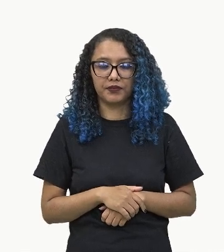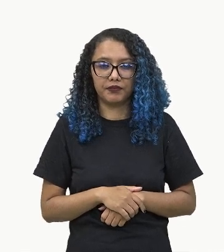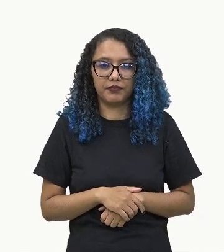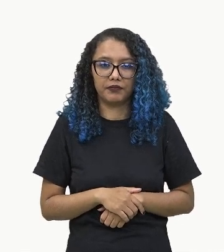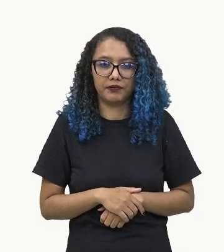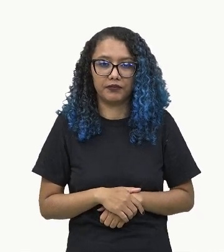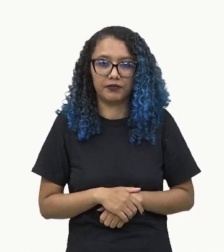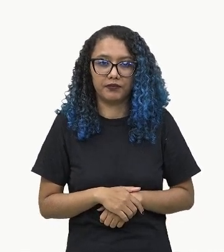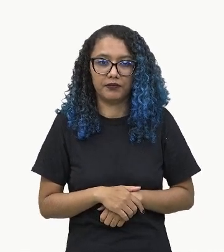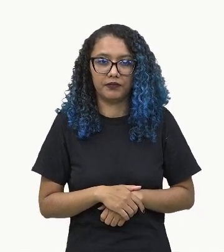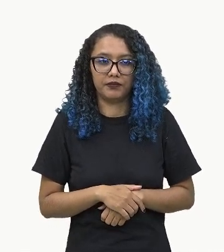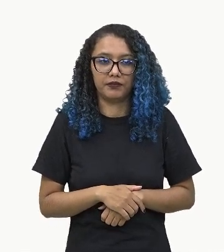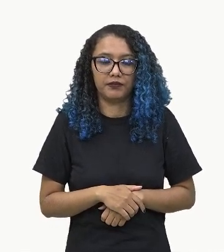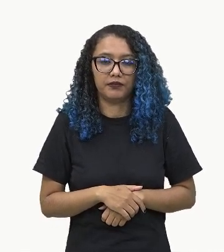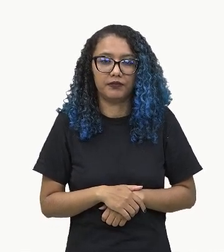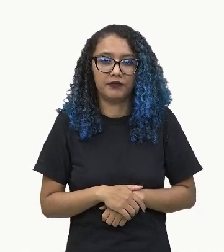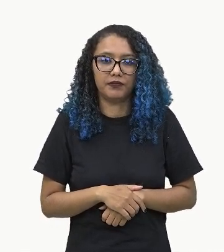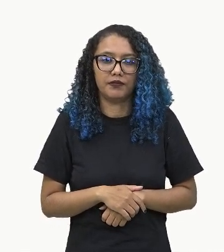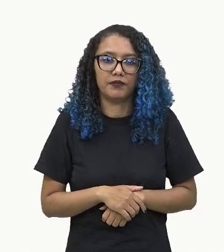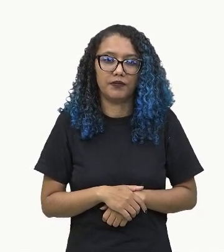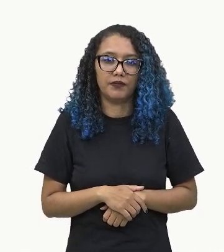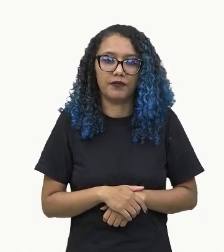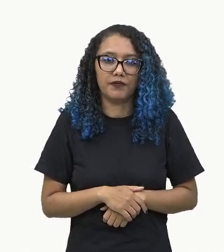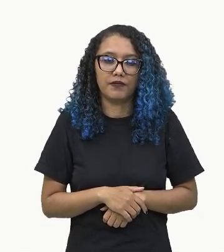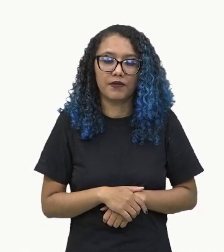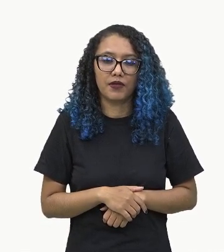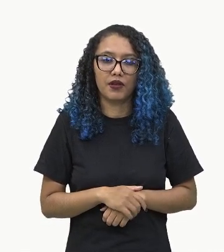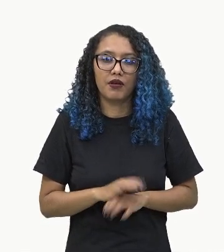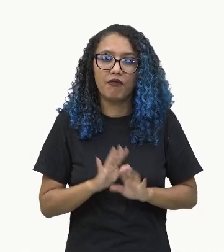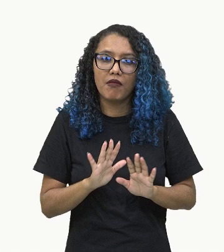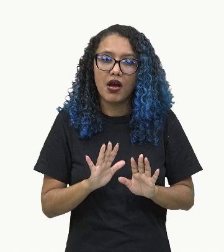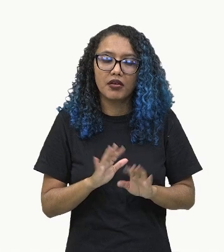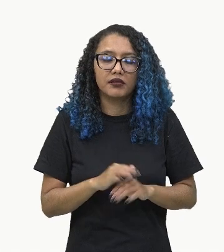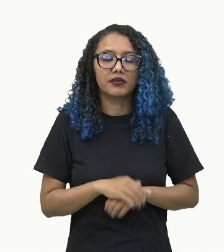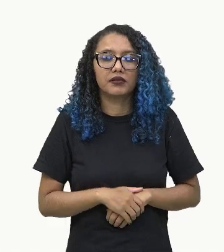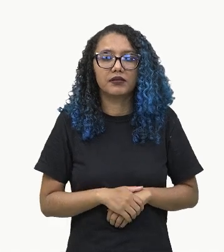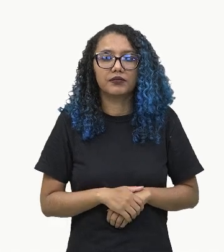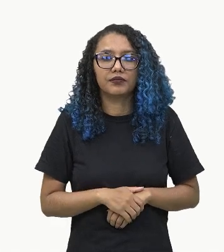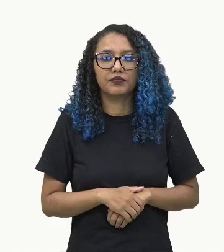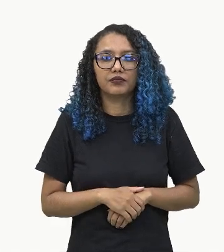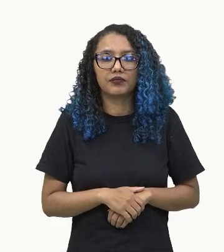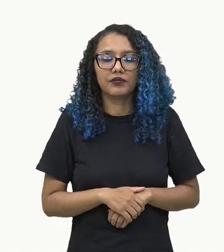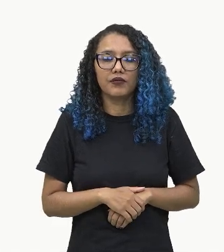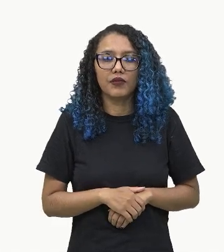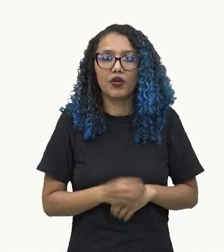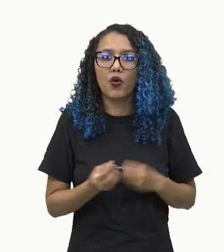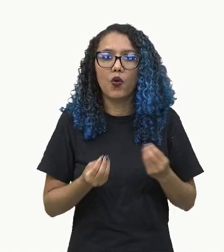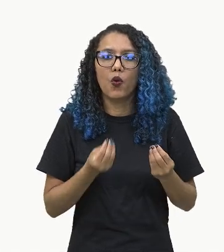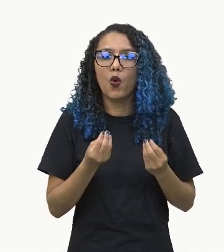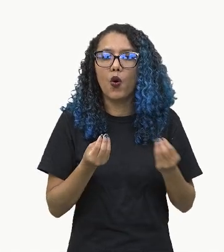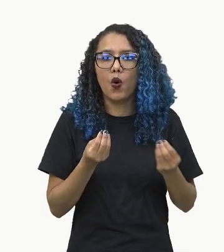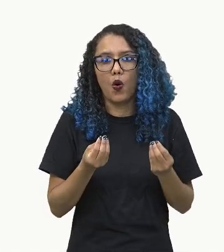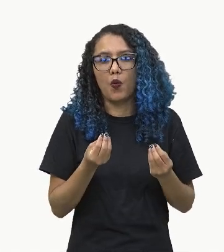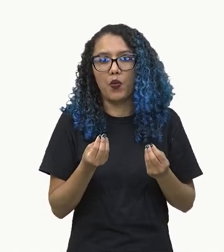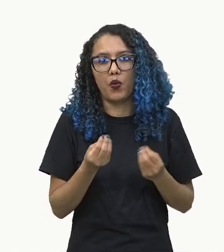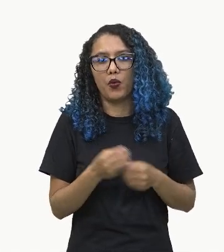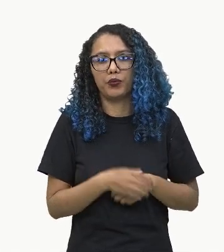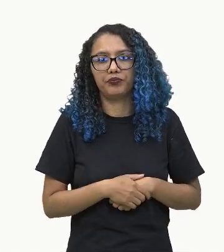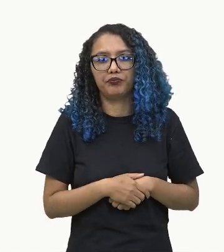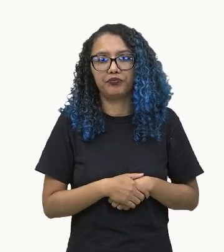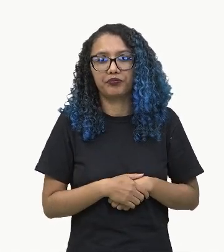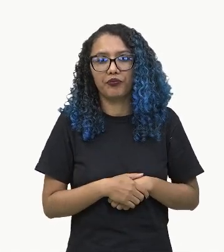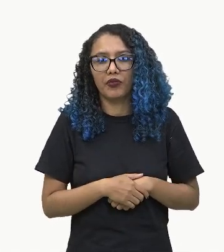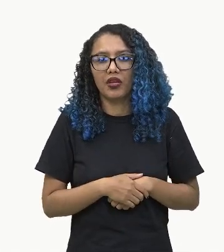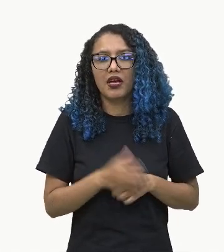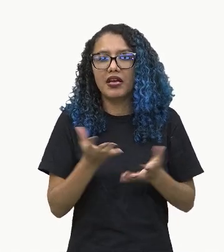Certo? Tá, professor, mas aonde é que o senhor quer chegar com isso? Exatamente nesta igualdade aqui que